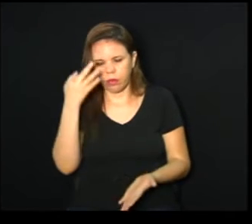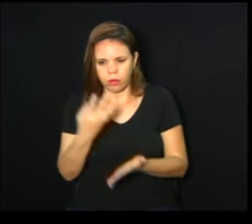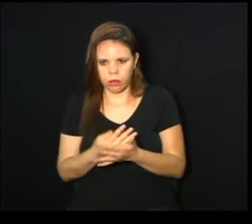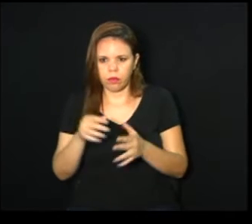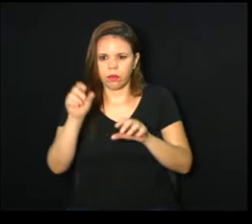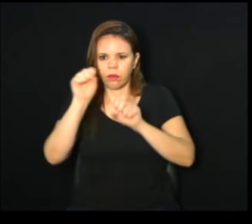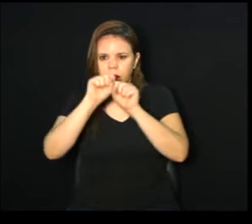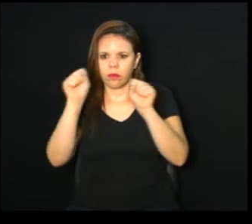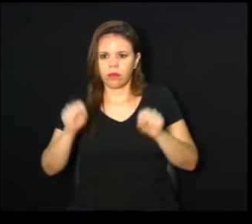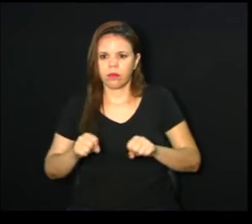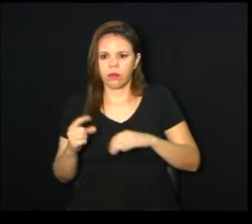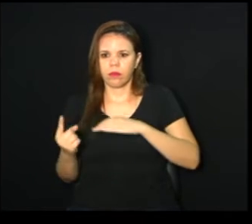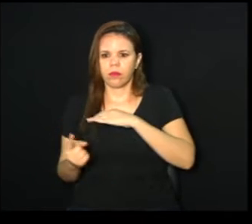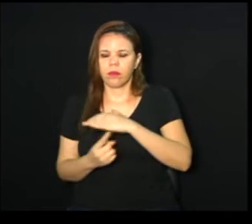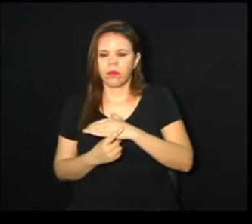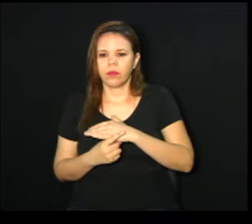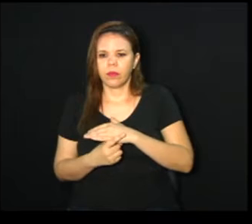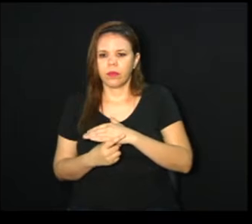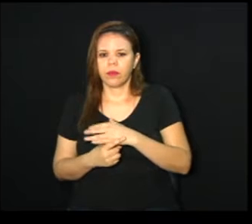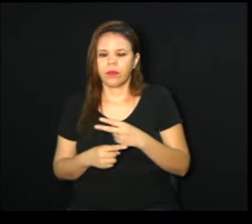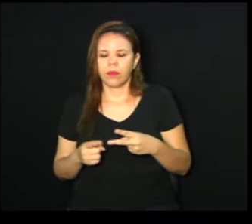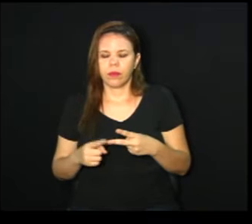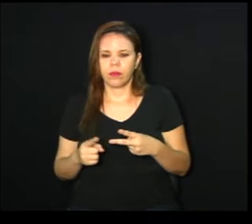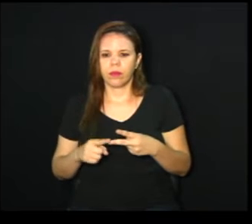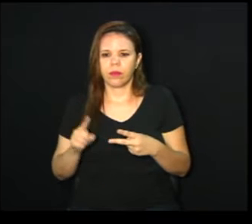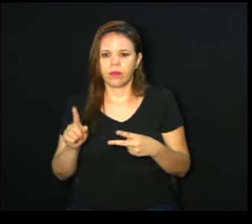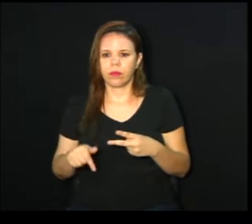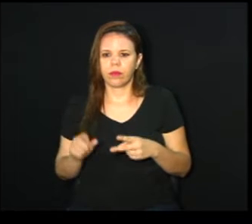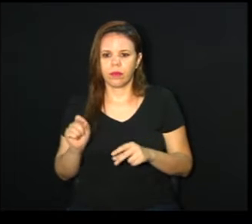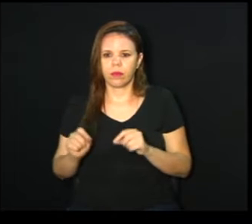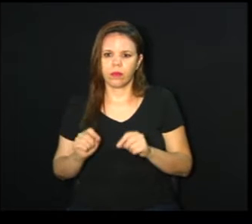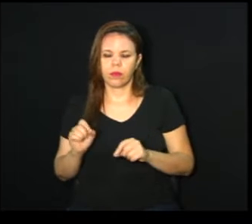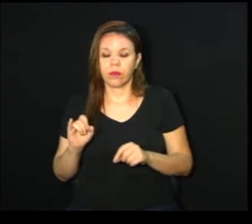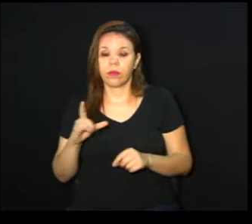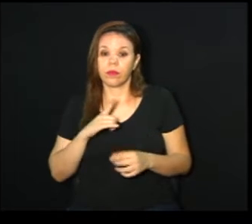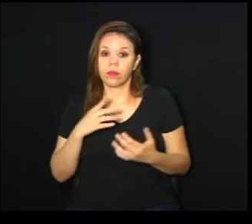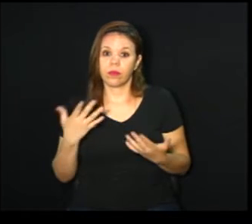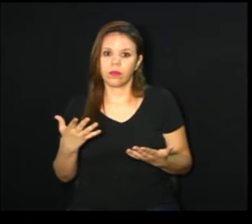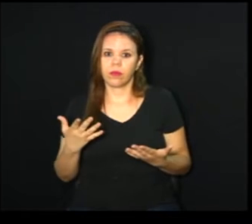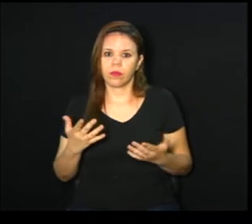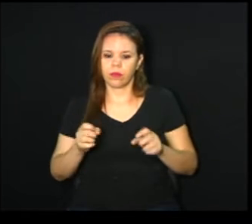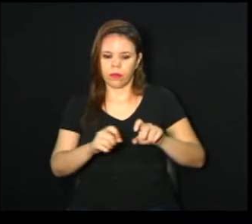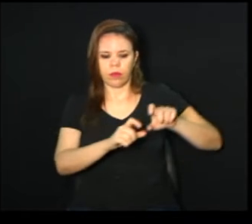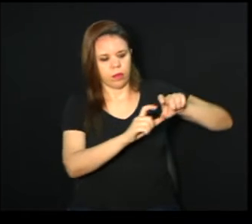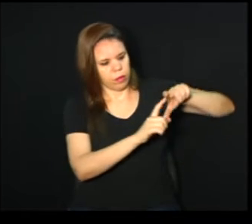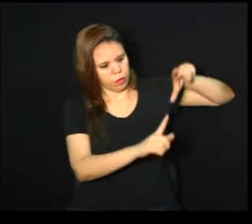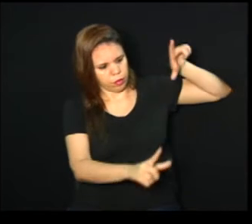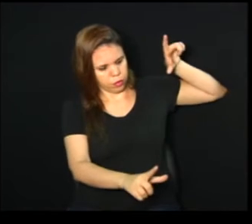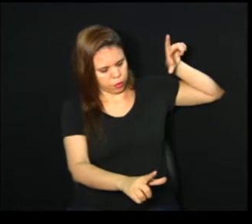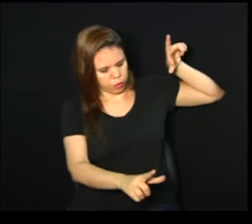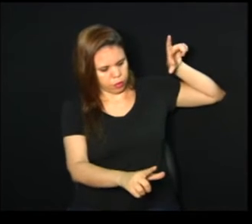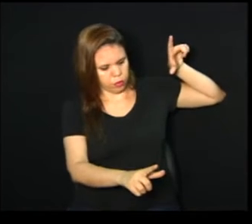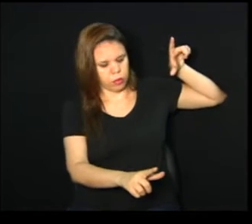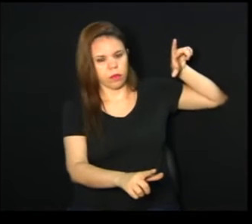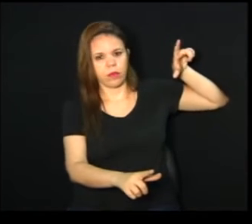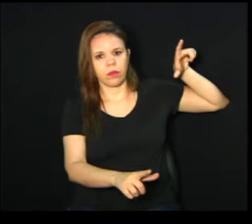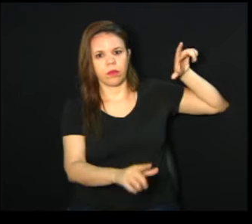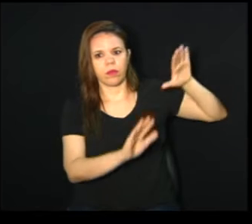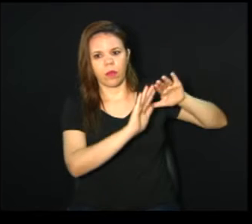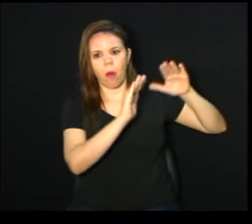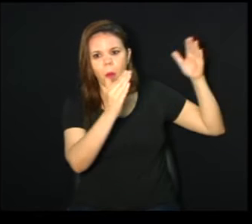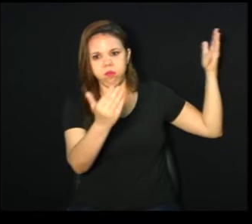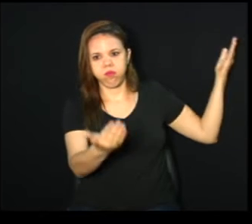para o consumidor. A segunda vertente: e se tivermos transformadores instalados baterias instaladas